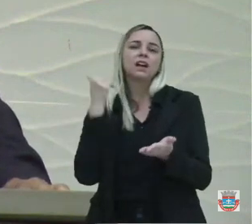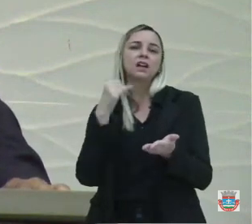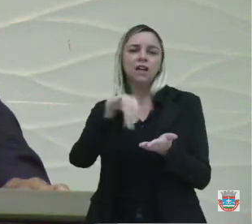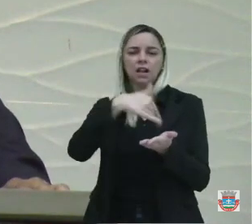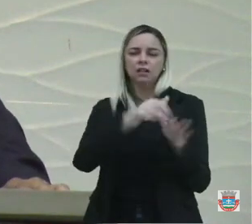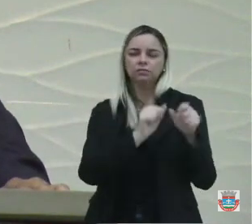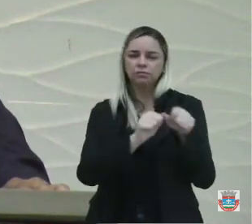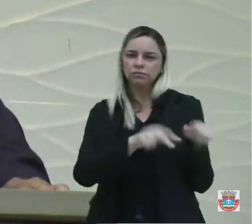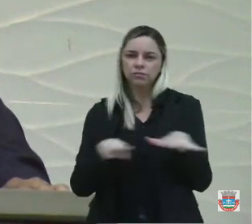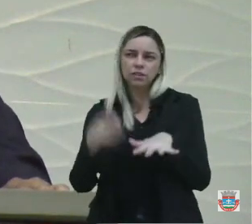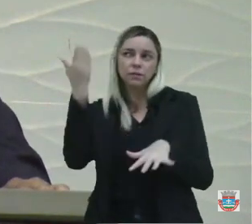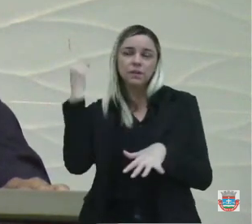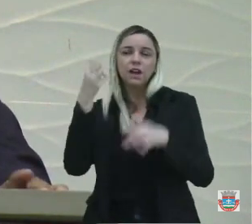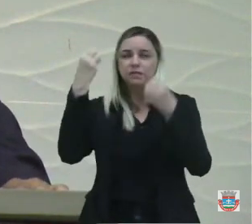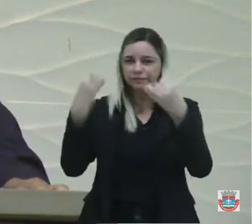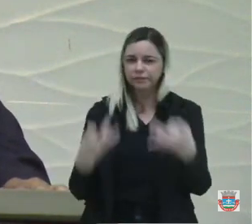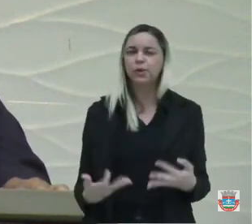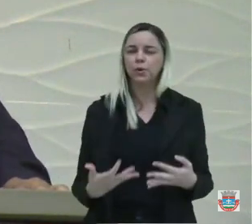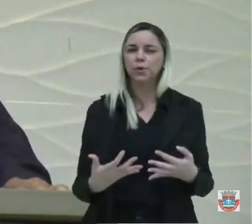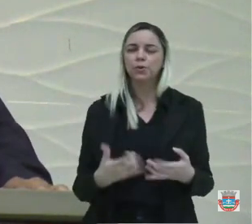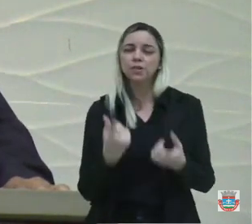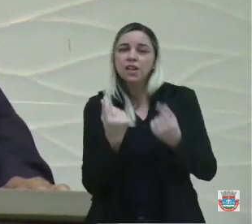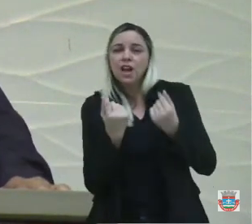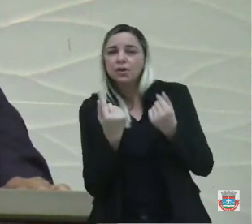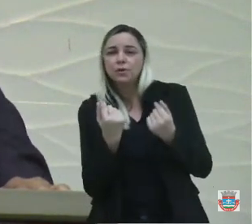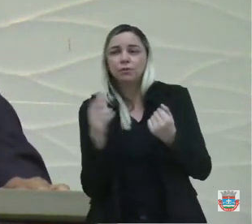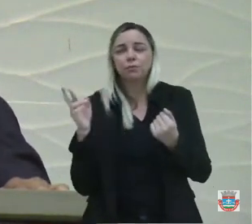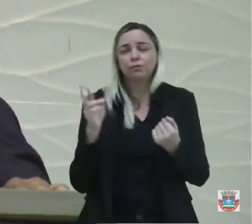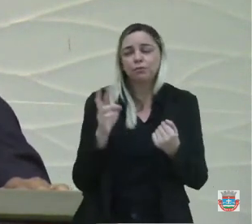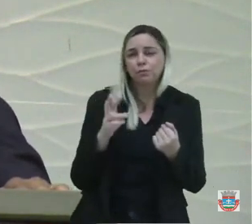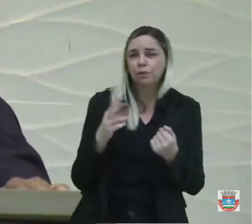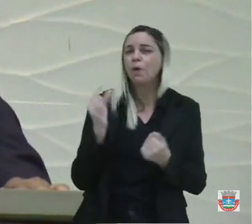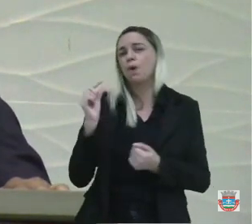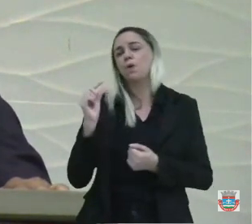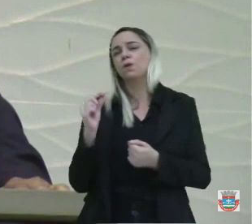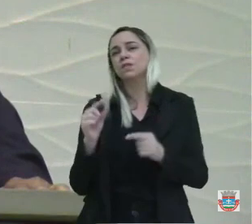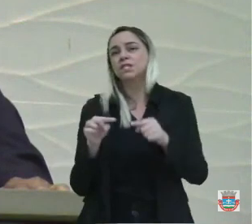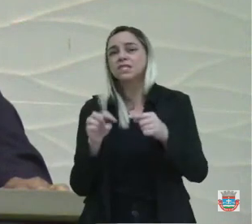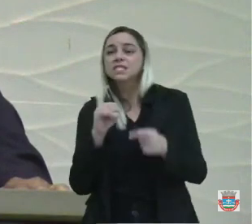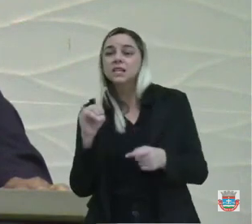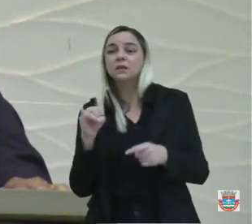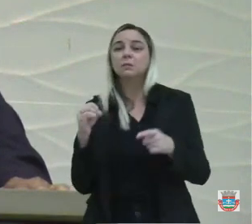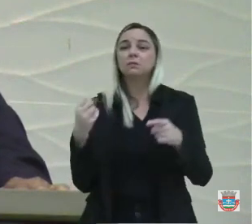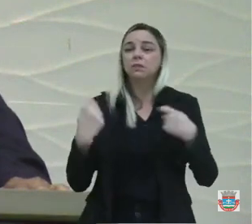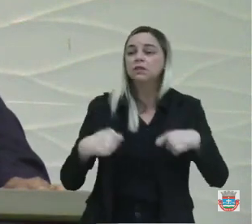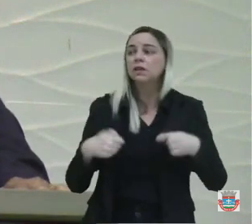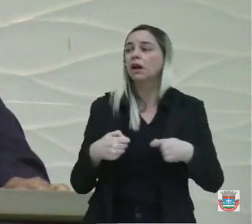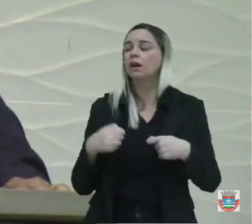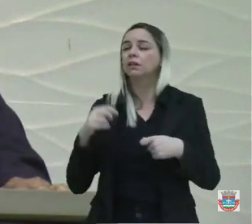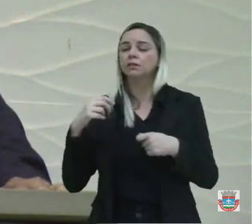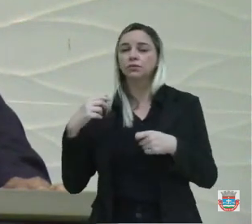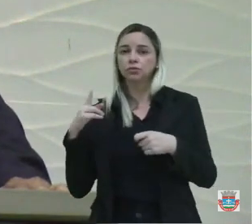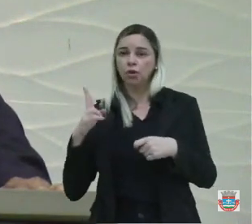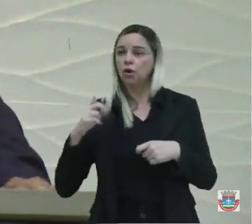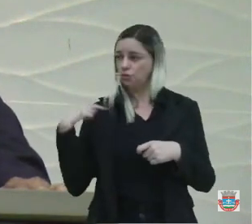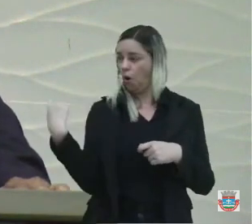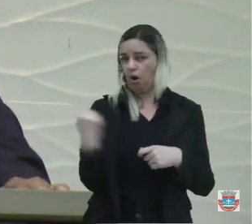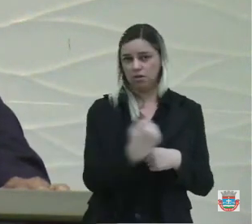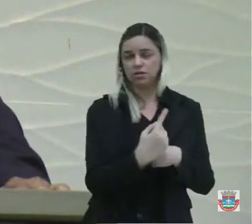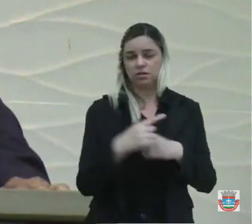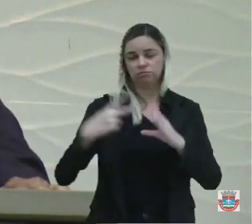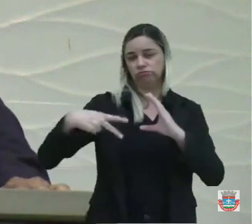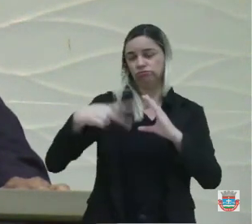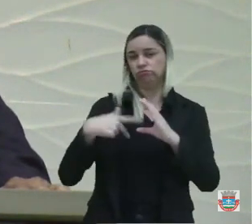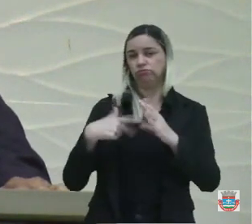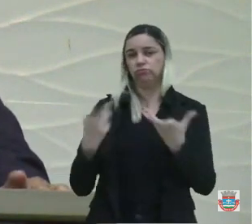os recursos são poucos, mas bora correr atrás. Se precisar dessa casa, para essa casa ir a governadora do estado de